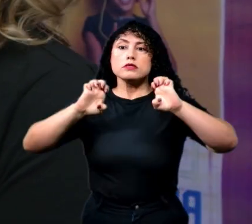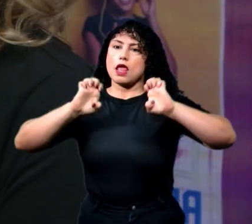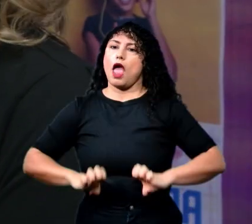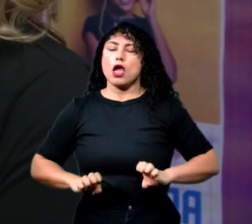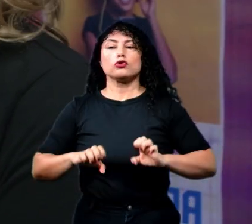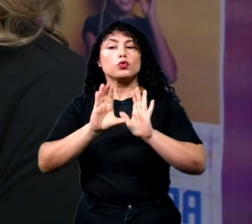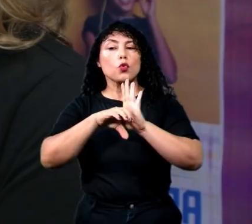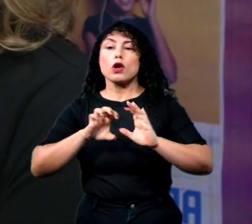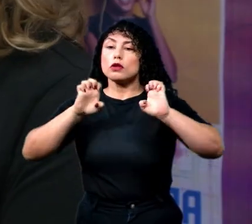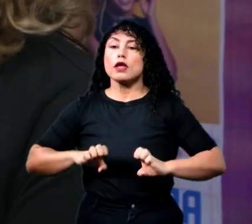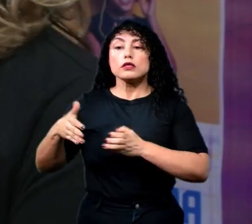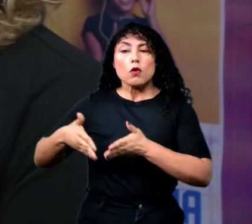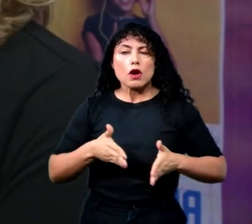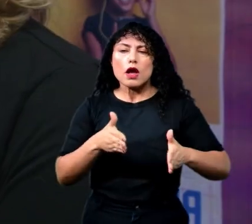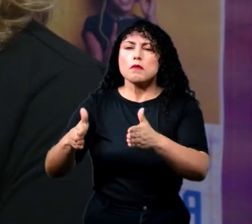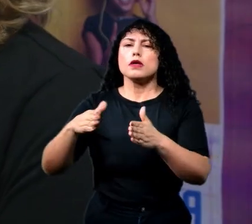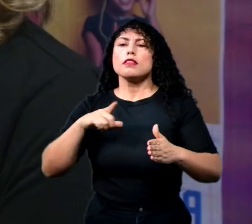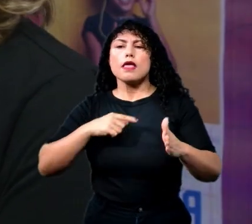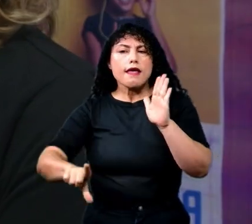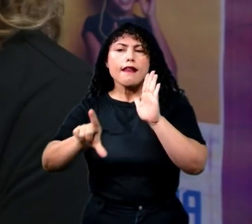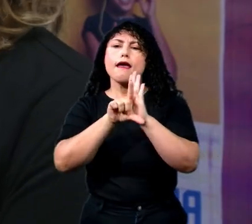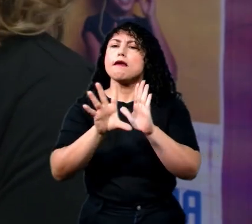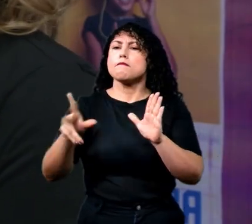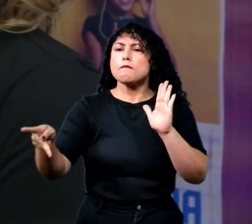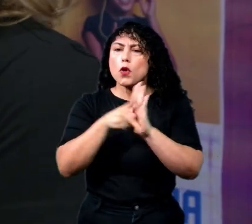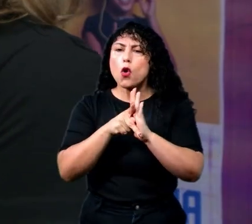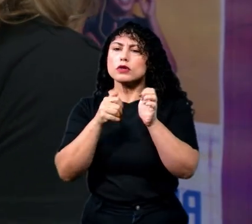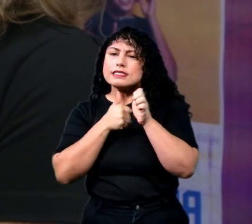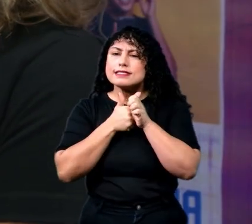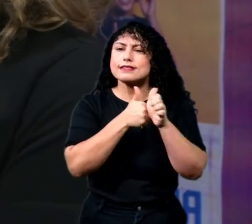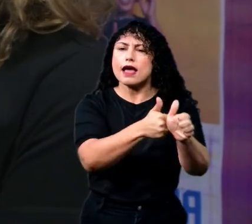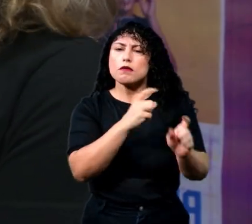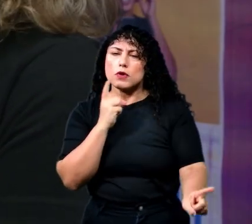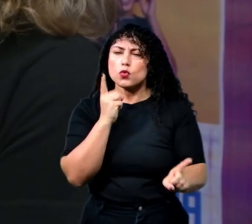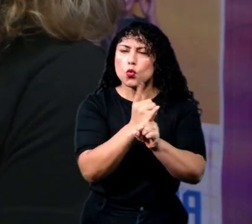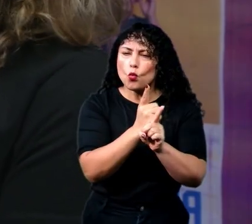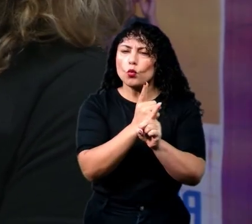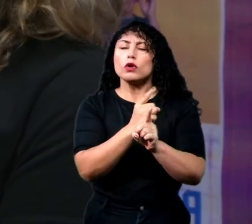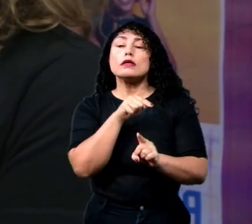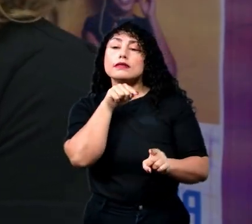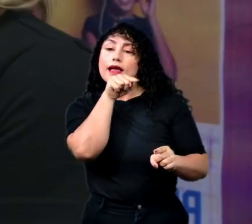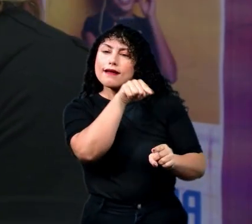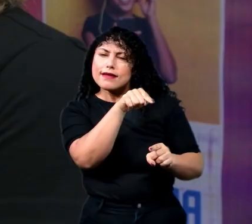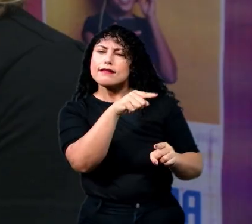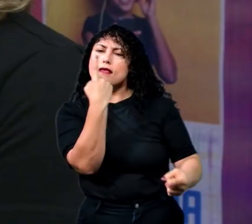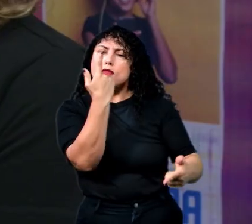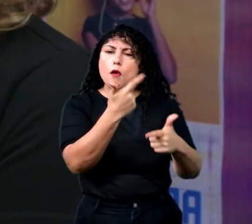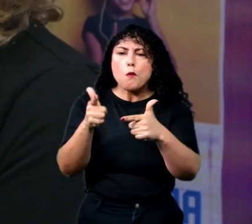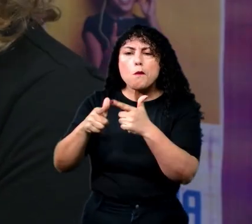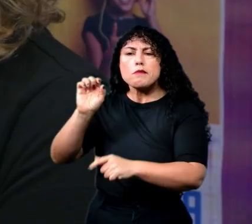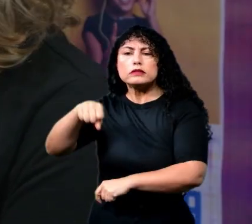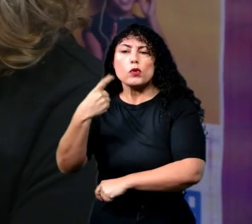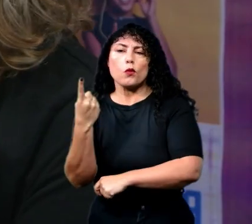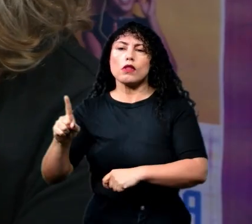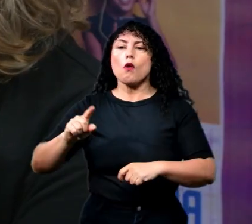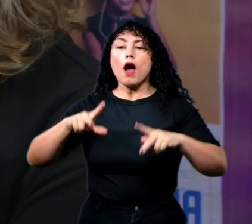É isso que nos norteia, né? A gente tem algumas legislações que a gente segue para identificar se aquilo está ferindo ou não, né?